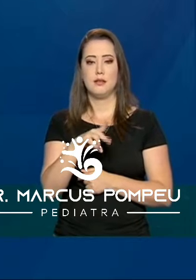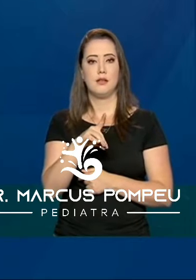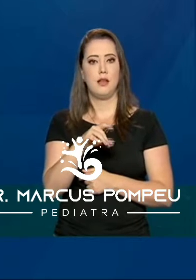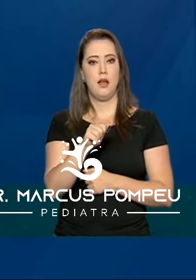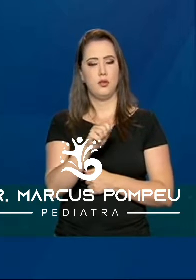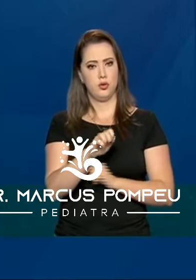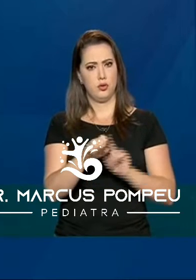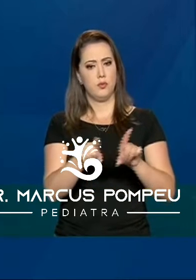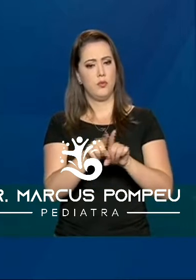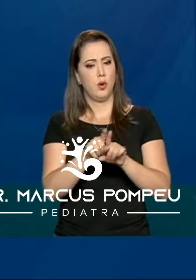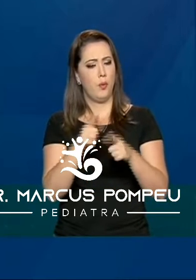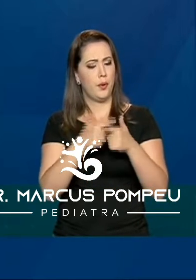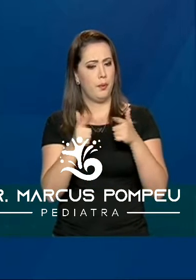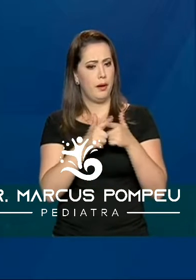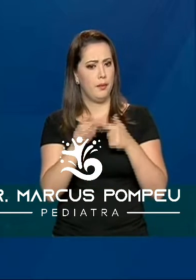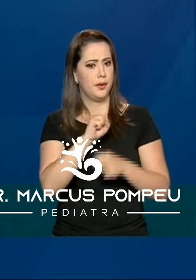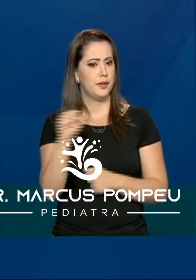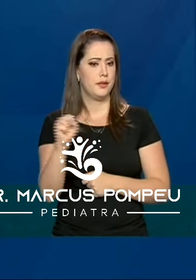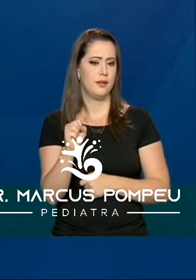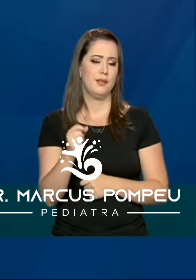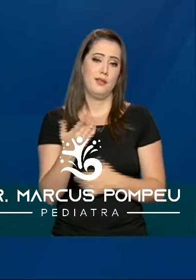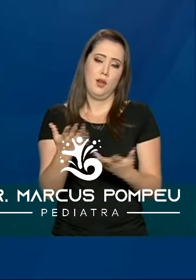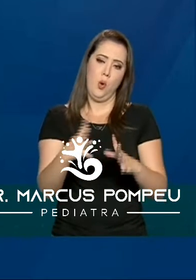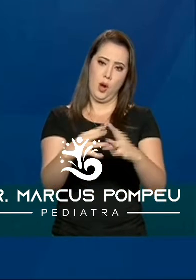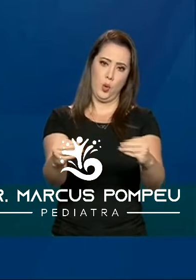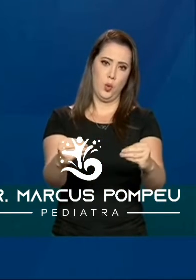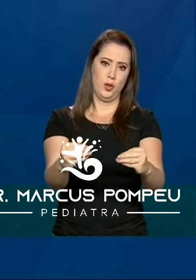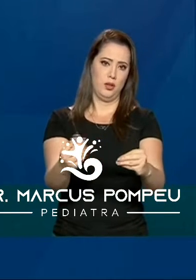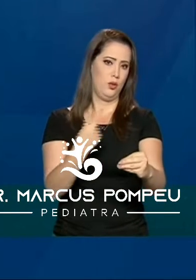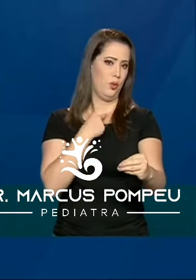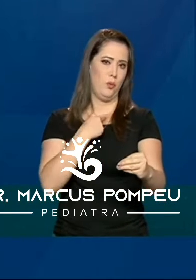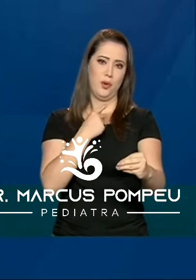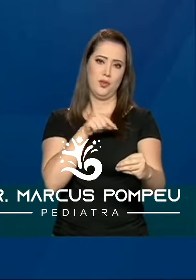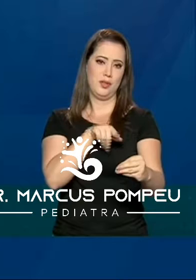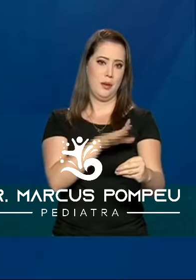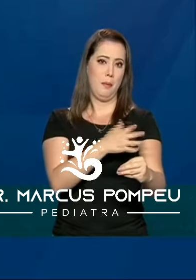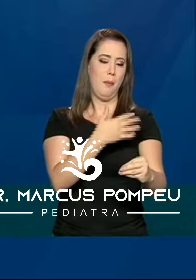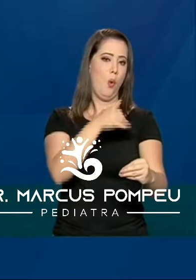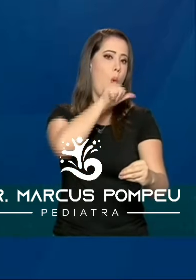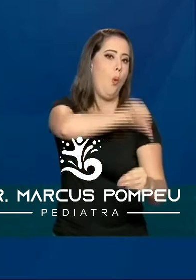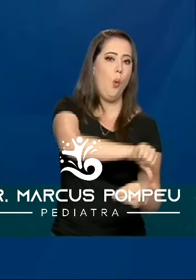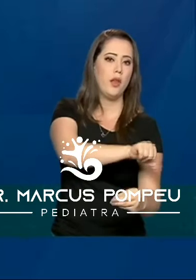Então, a doença, a cura não pode ser pior que a doença. E é isso que a gente está falando aqui.